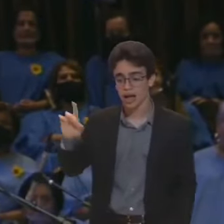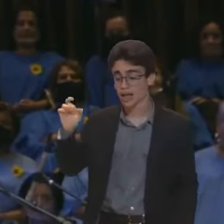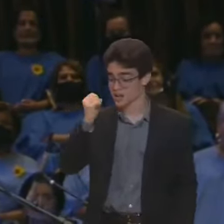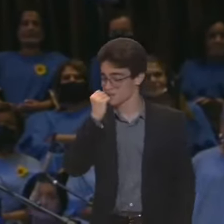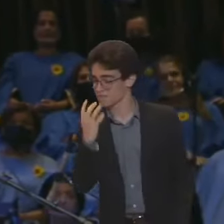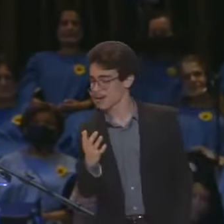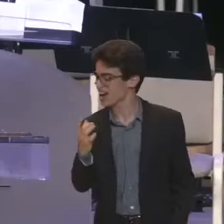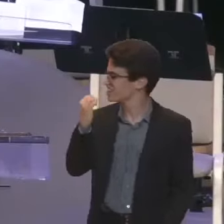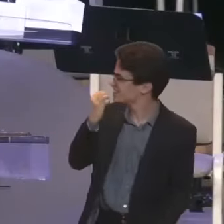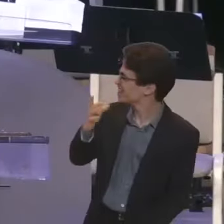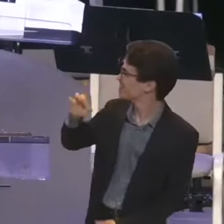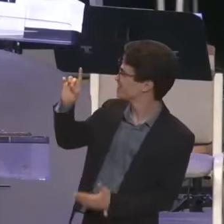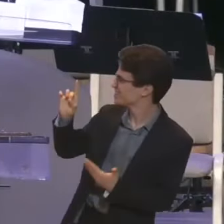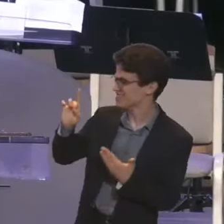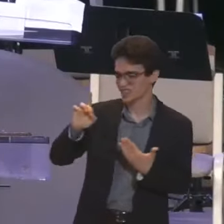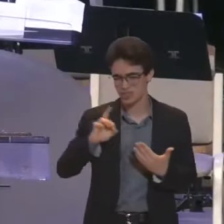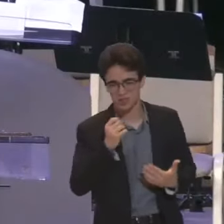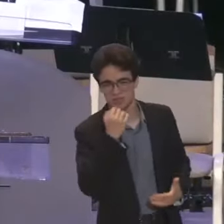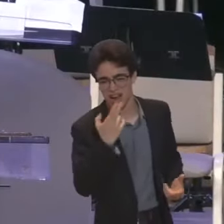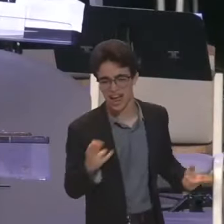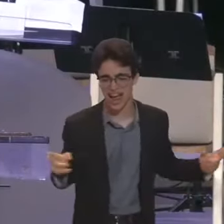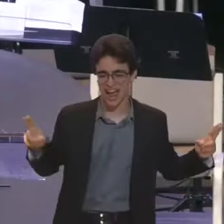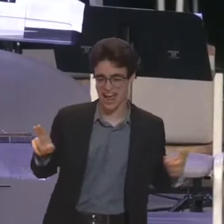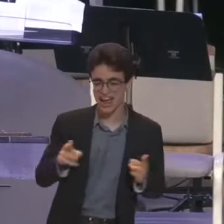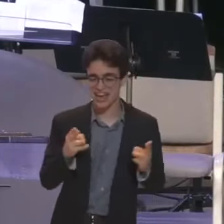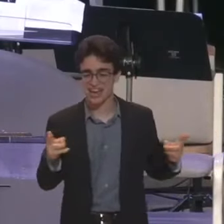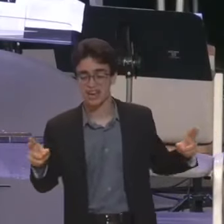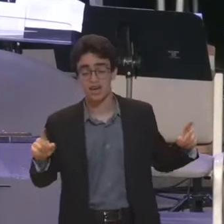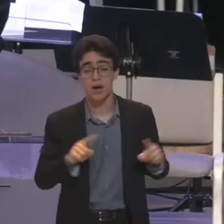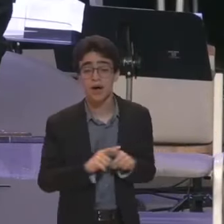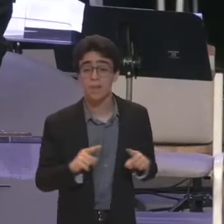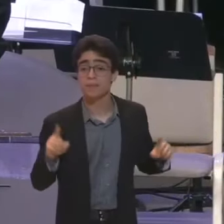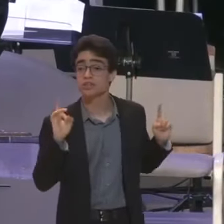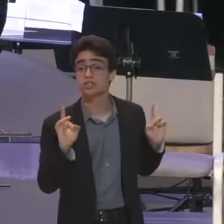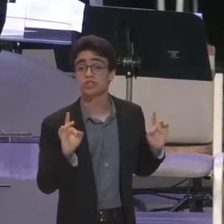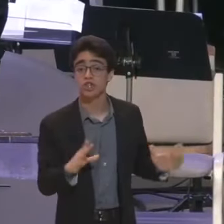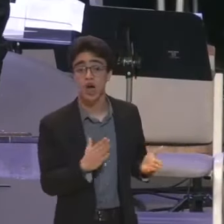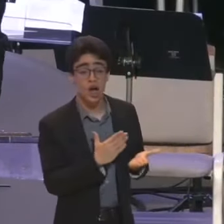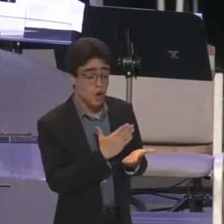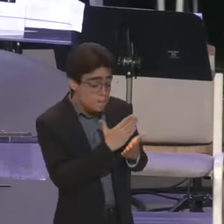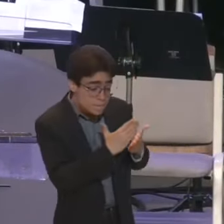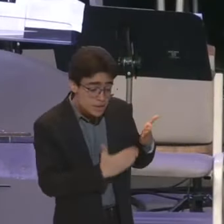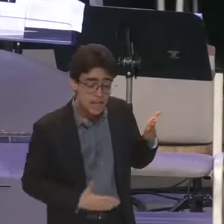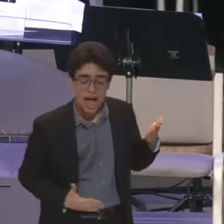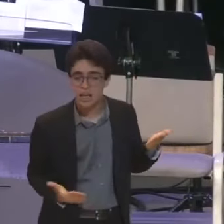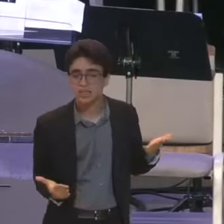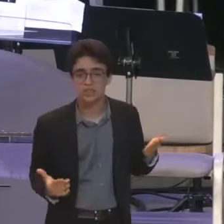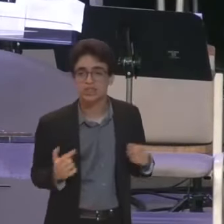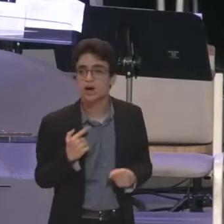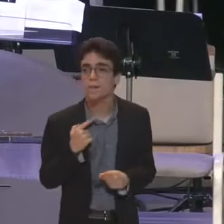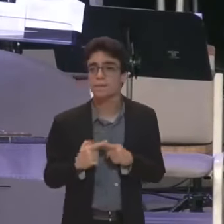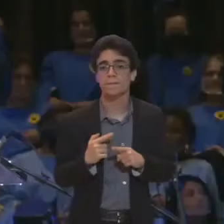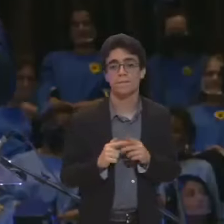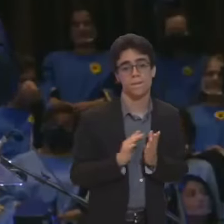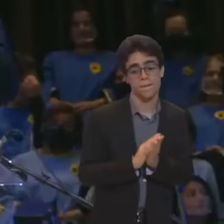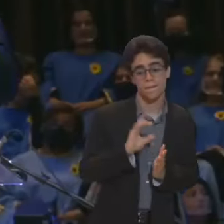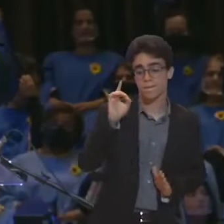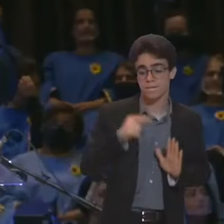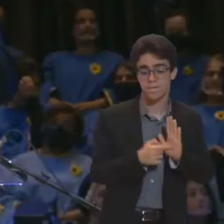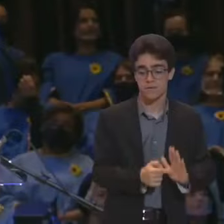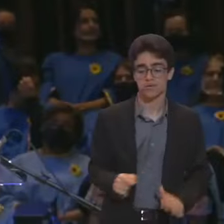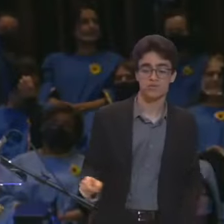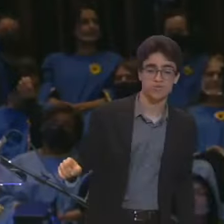né? E cantamos aquela coisa toda. Mas é uma vírgula que aparece lá. Porque o texto diz, vós, porém, sois raça